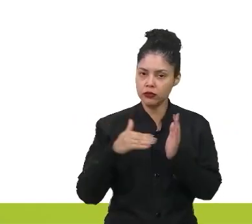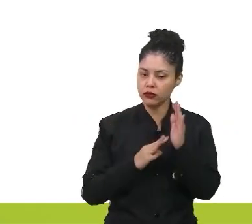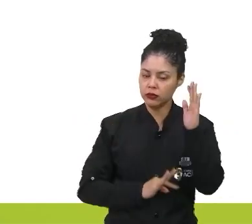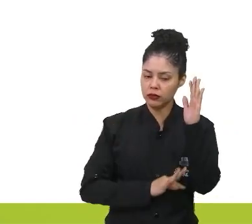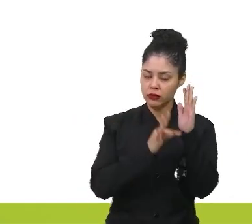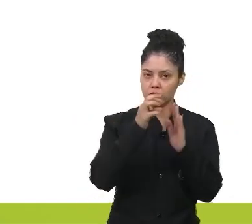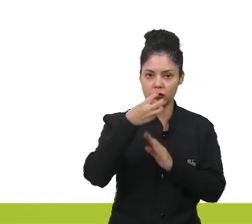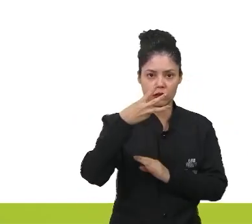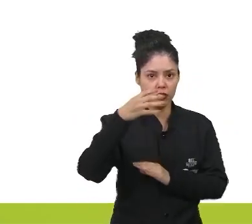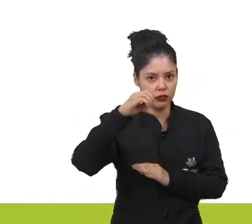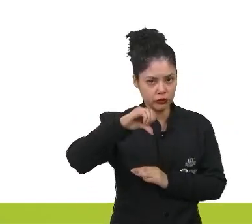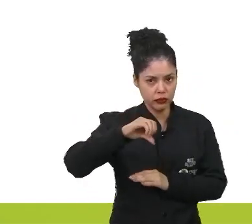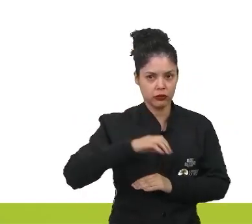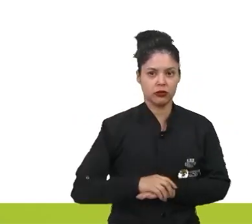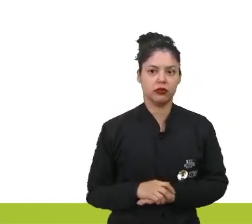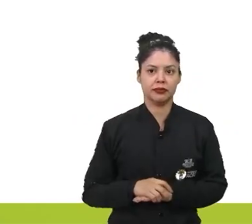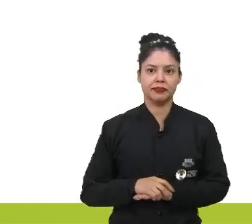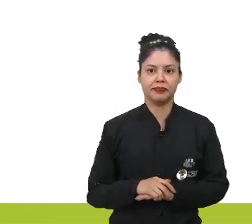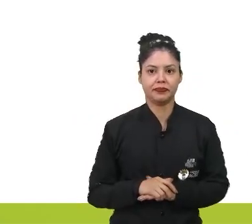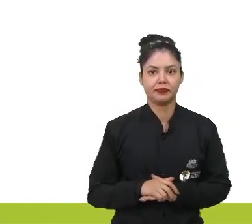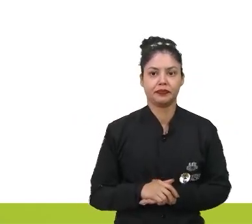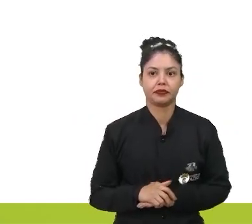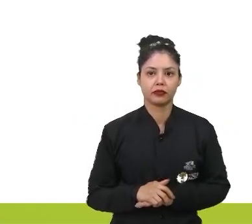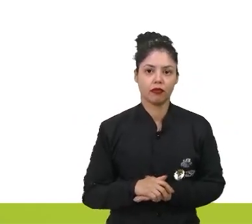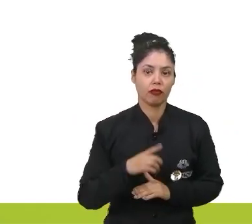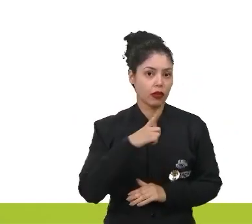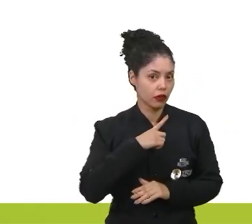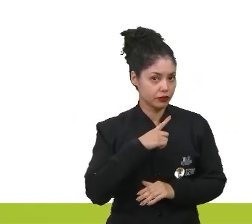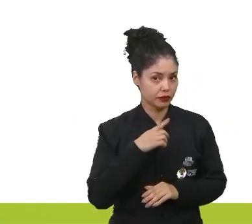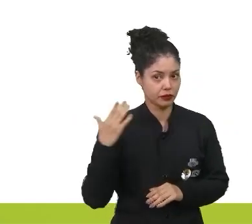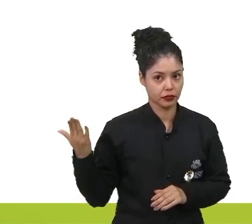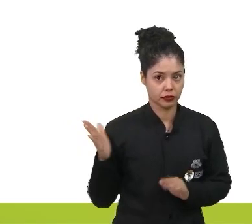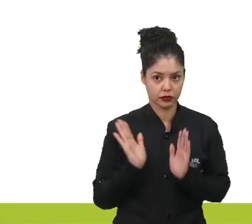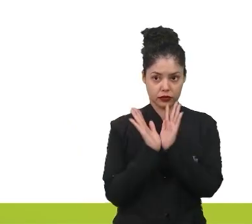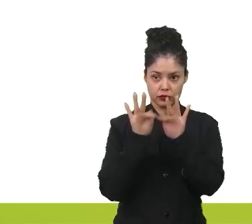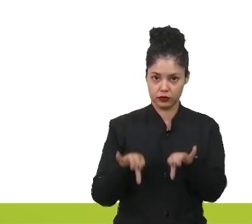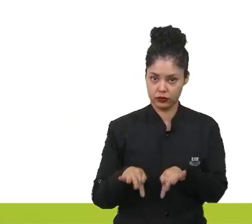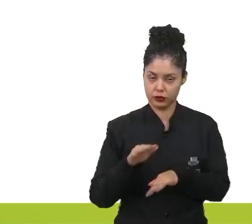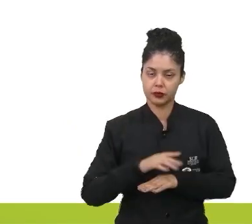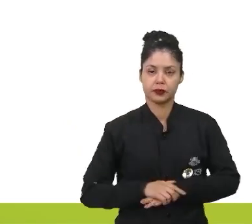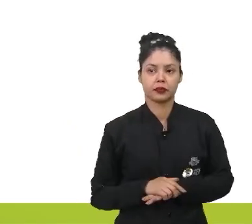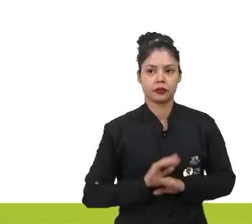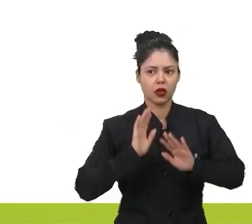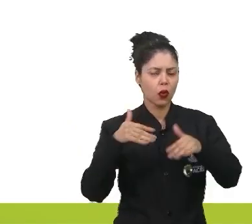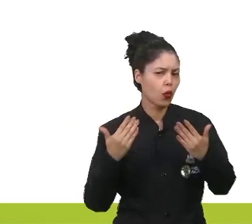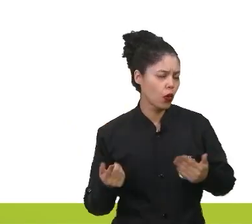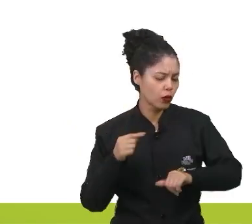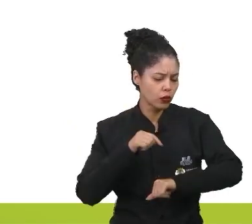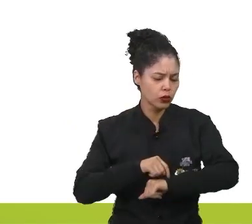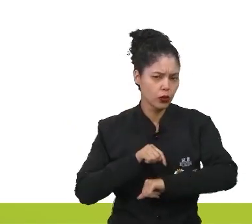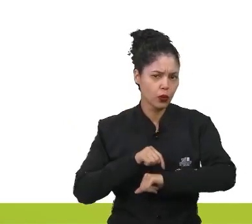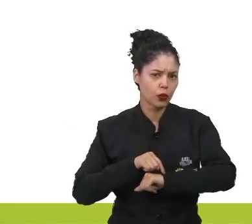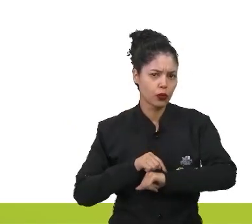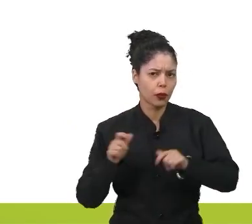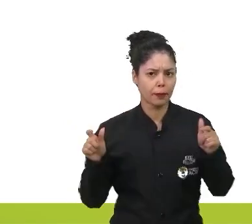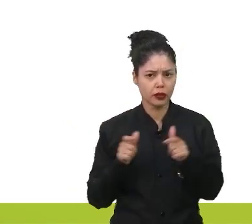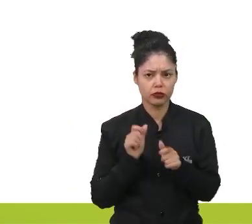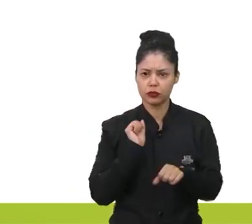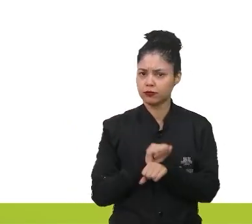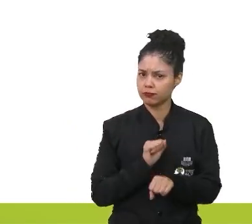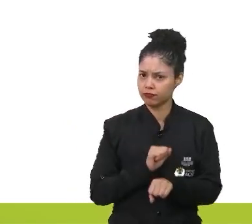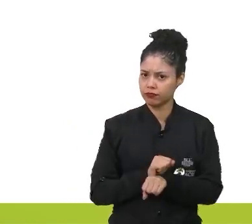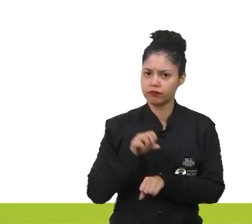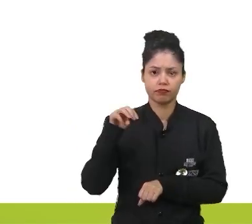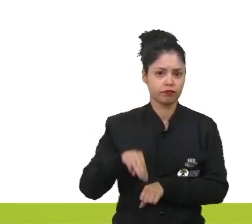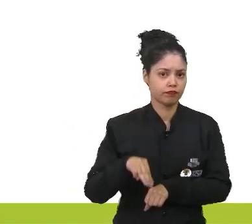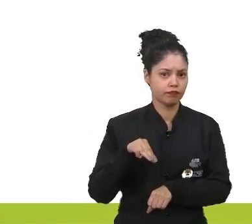de 39, tá bom? Então nós temos aí um T final, né? Qual o tempo mínimo de espera em